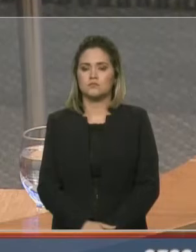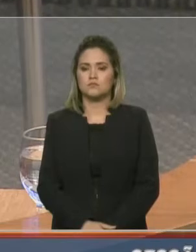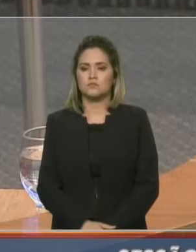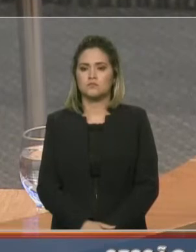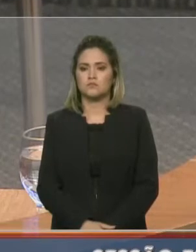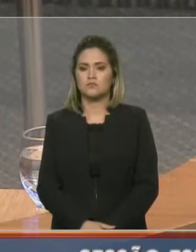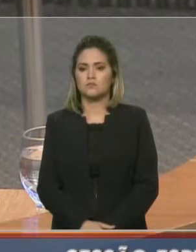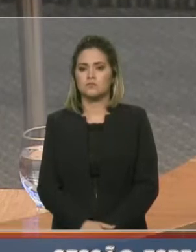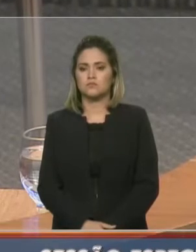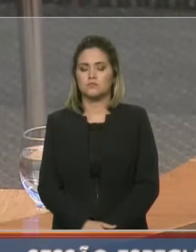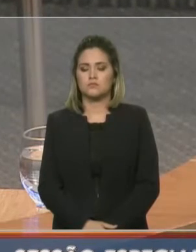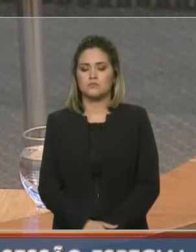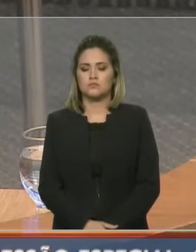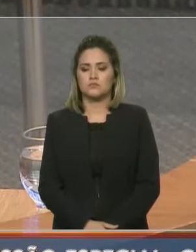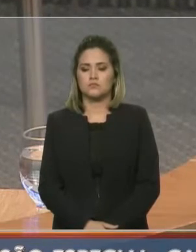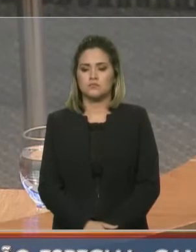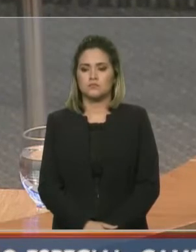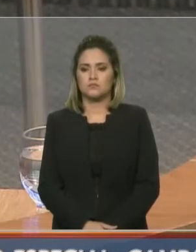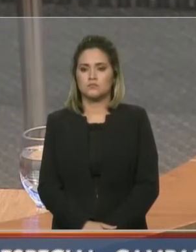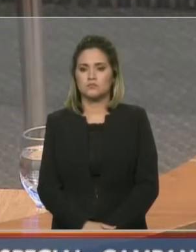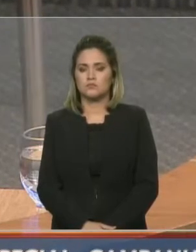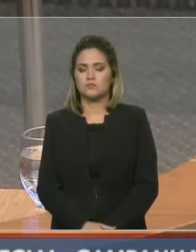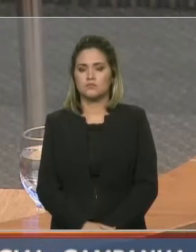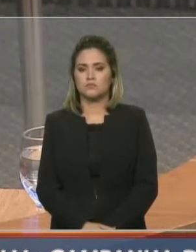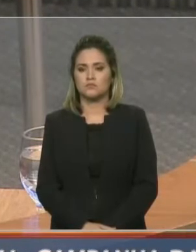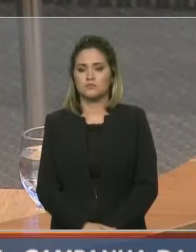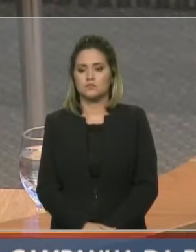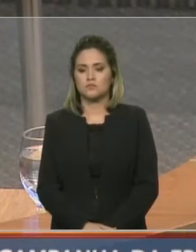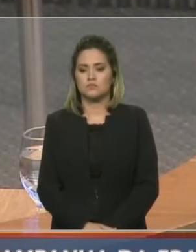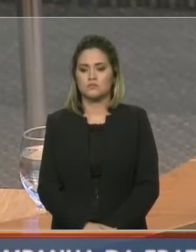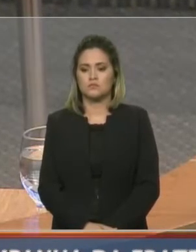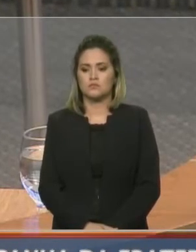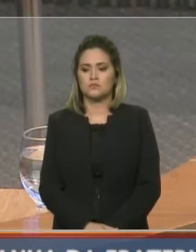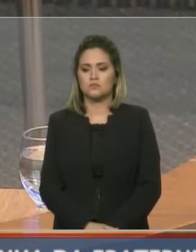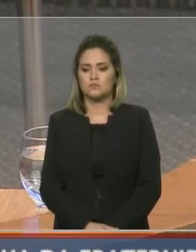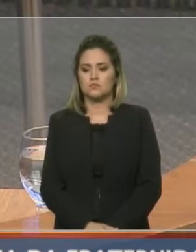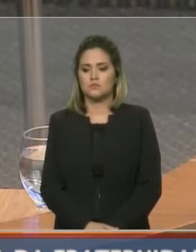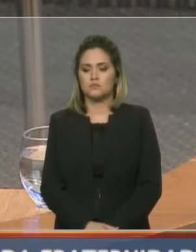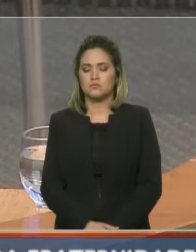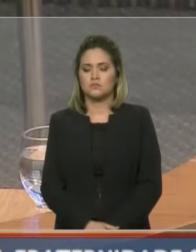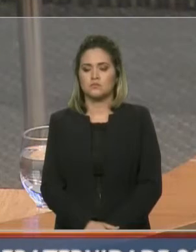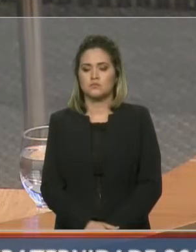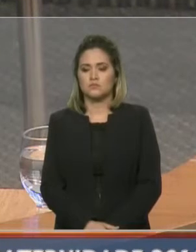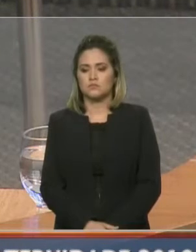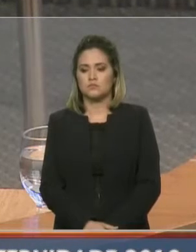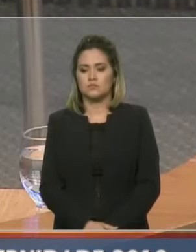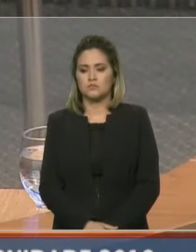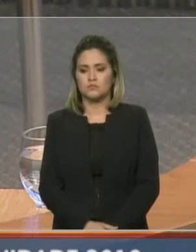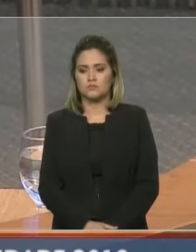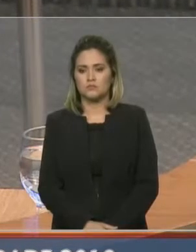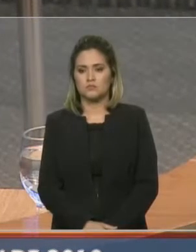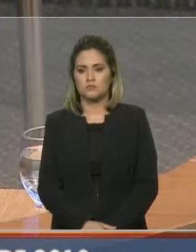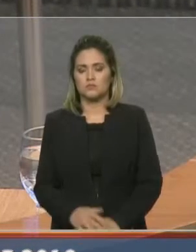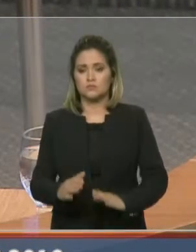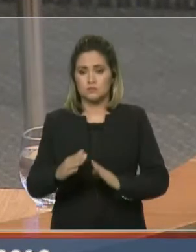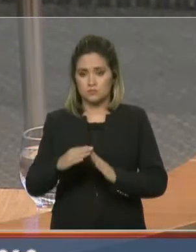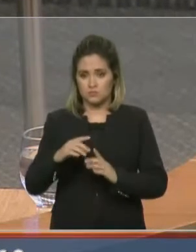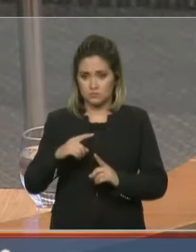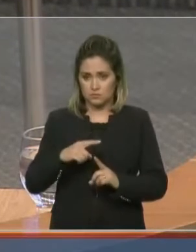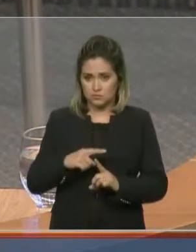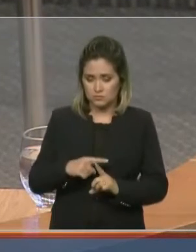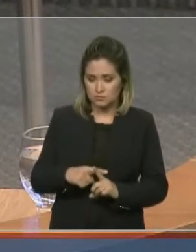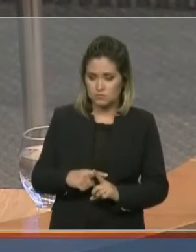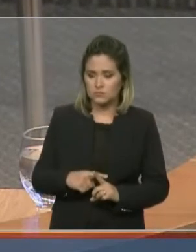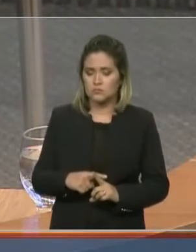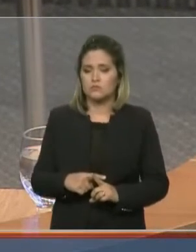por estes mesmos movimentos sociais. Então, é um chamado. Então, a Igreja reafirma a sua solidariedade